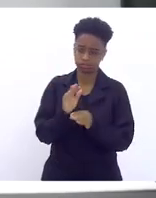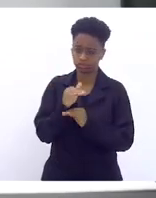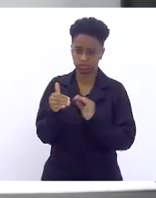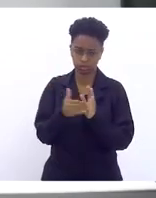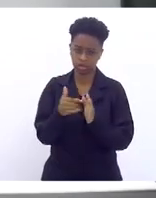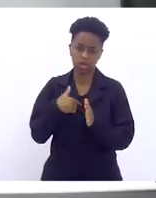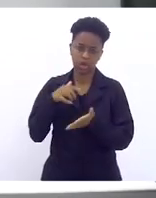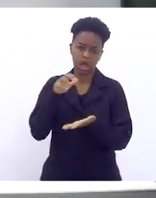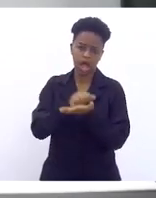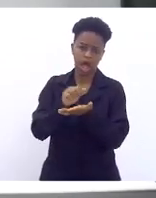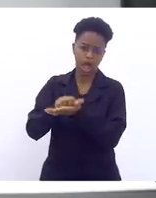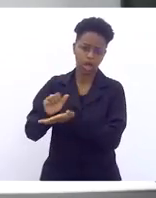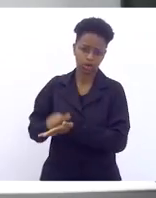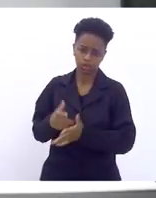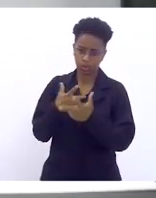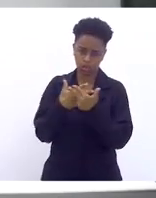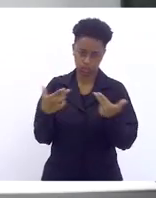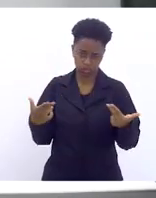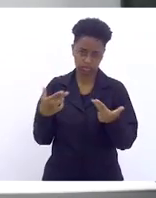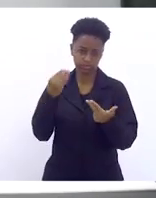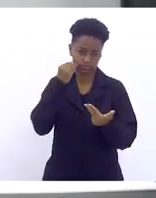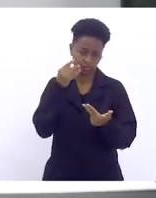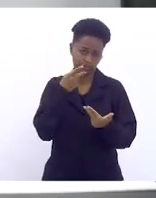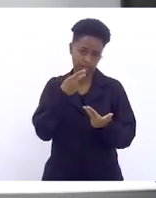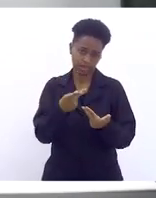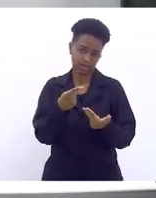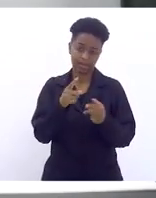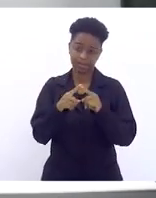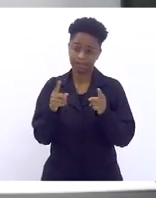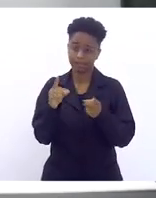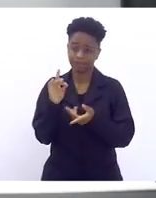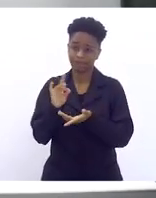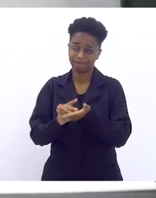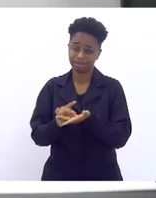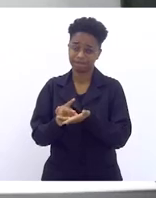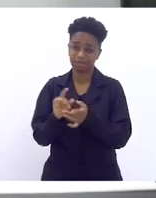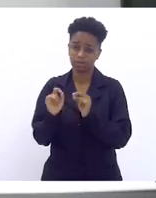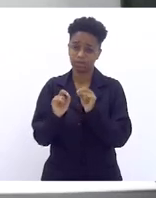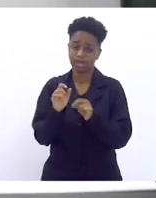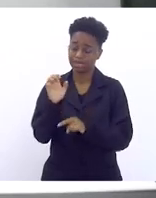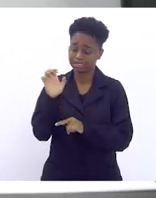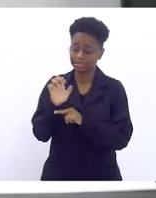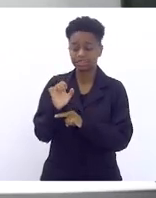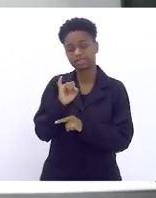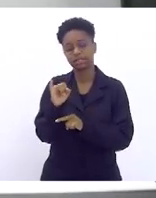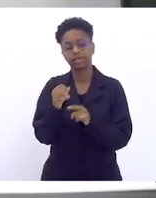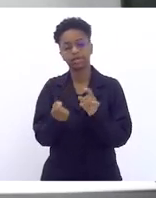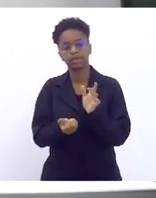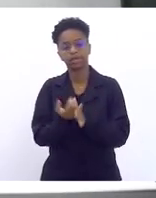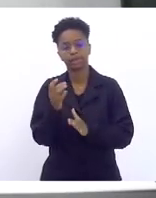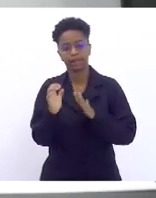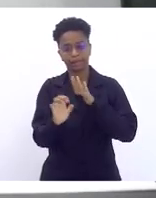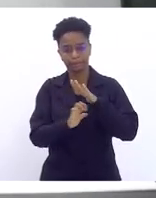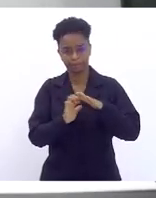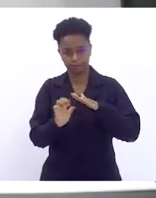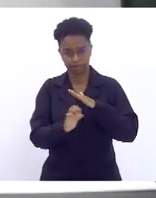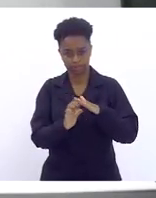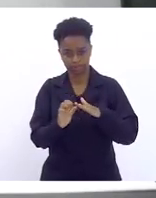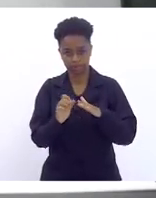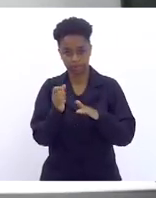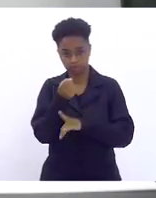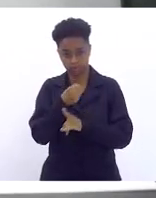anotando algumas coisas aqui na verdade estado é quando se quando se cria uma empresa é uma sociedade